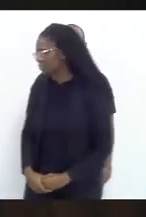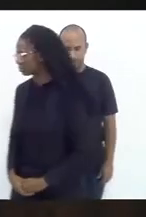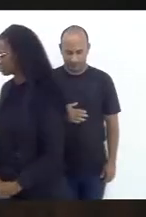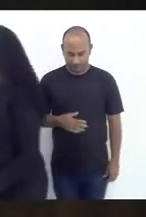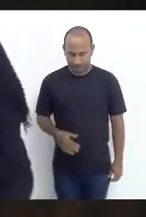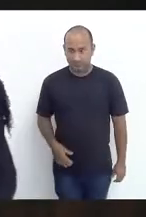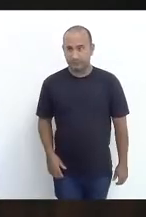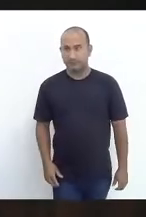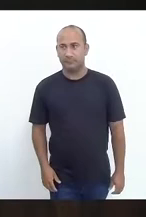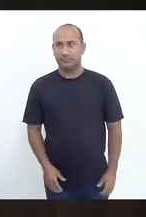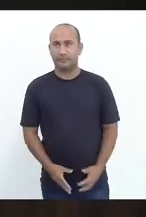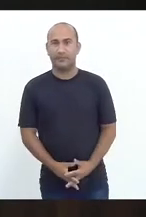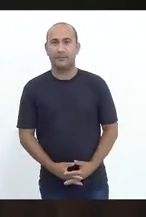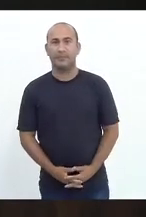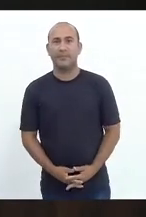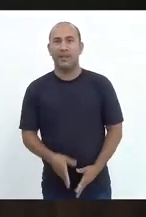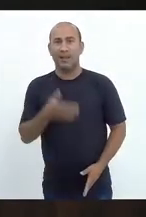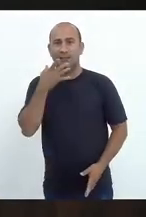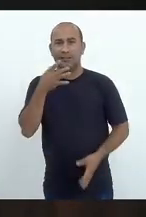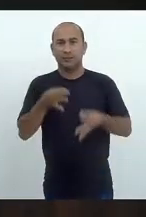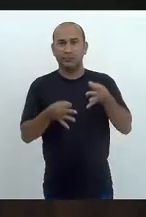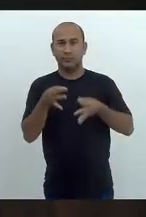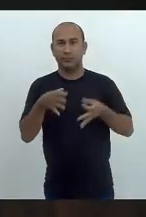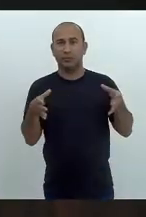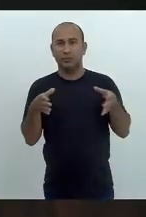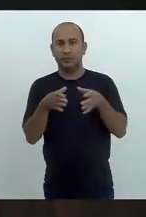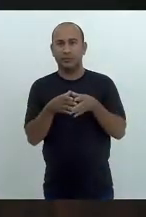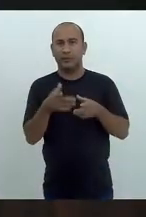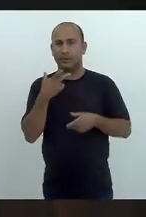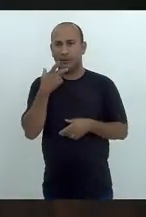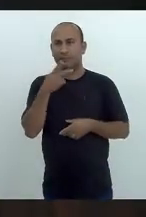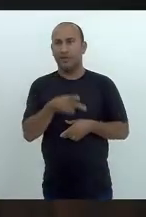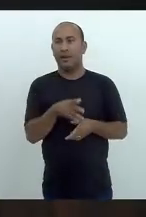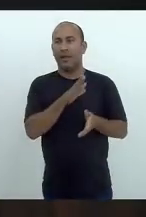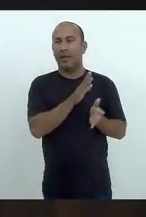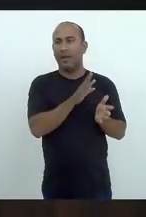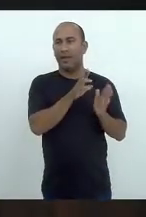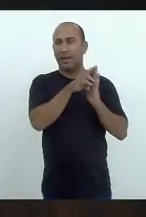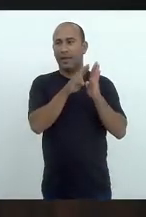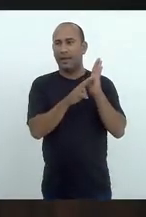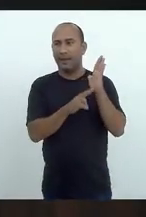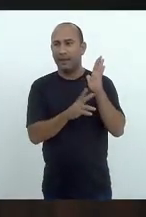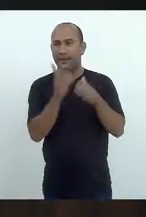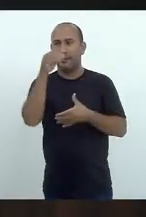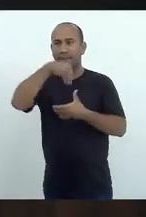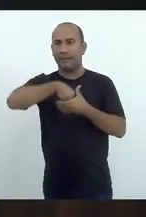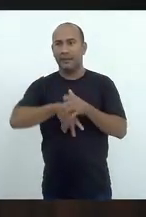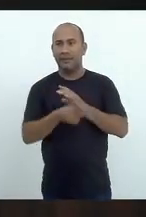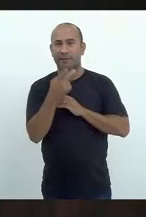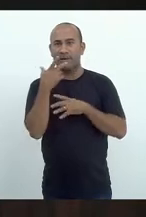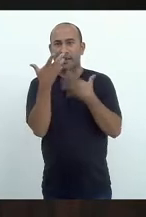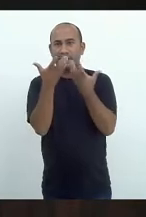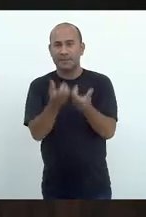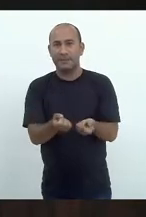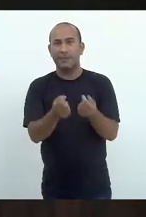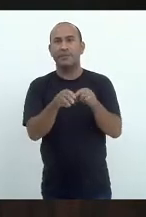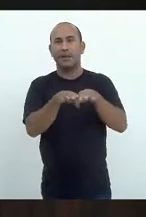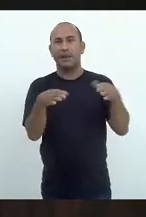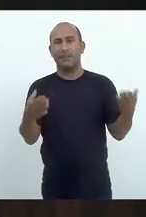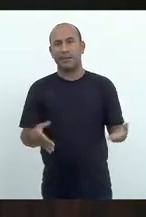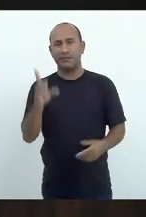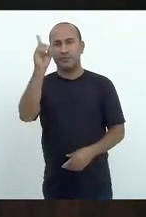das comissões de Constituição e Justiça pela juridicidade de normas internas e proposições internas favorável e da mesa